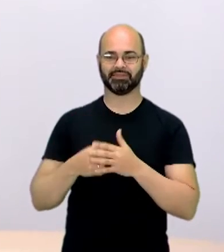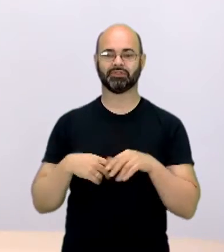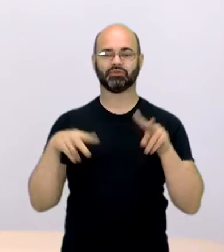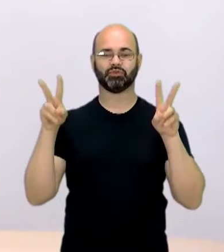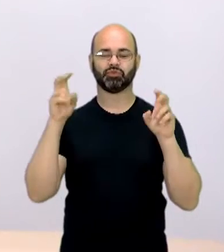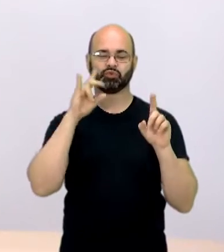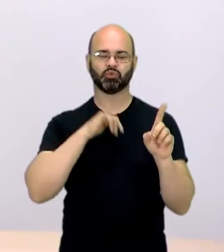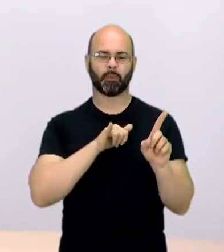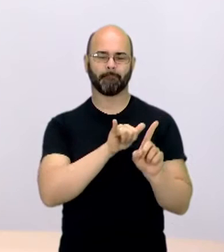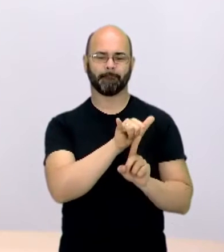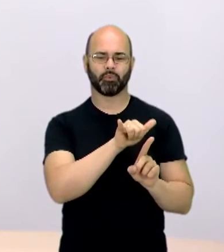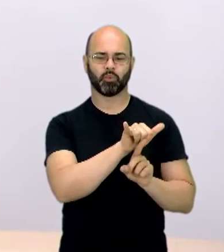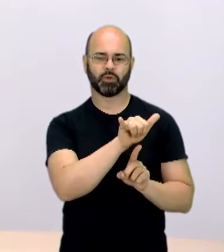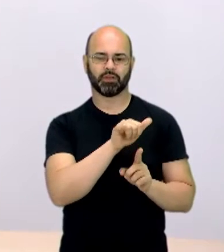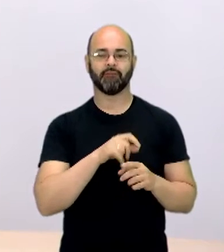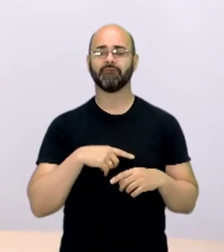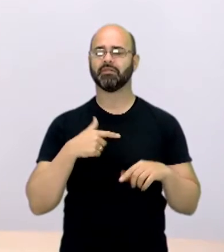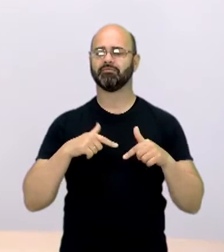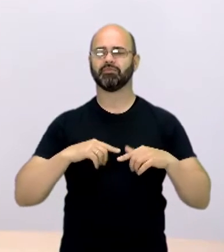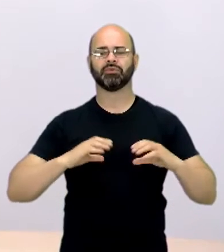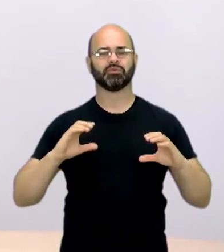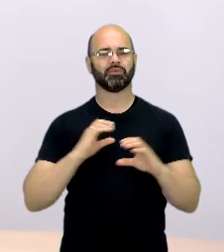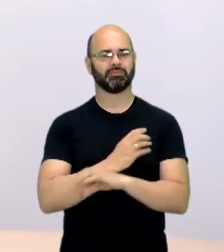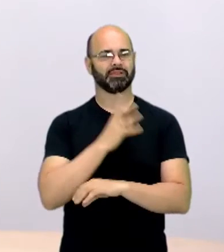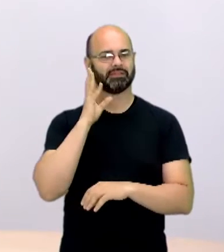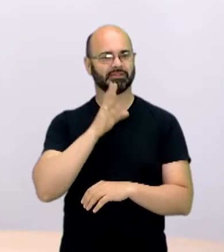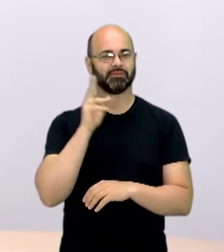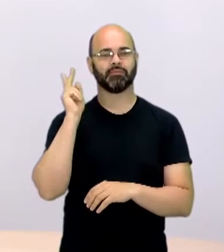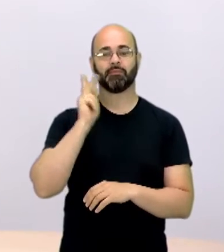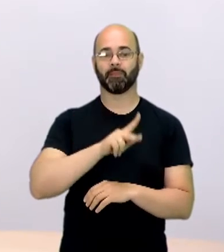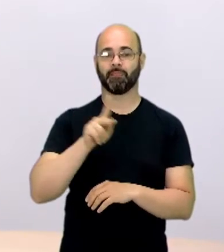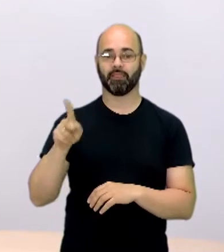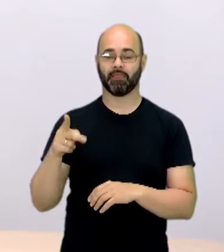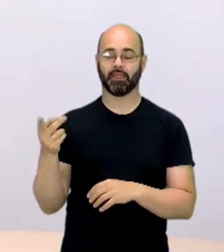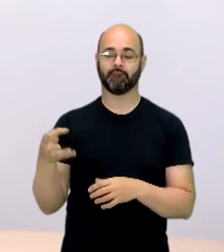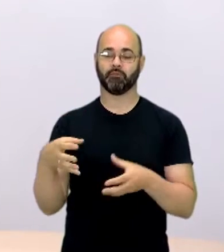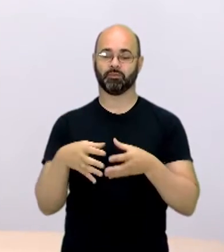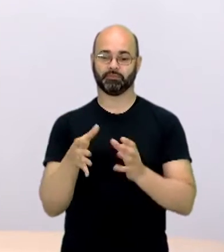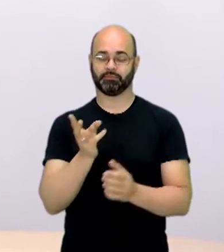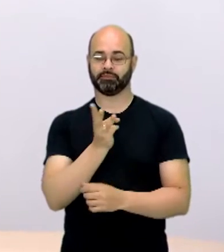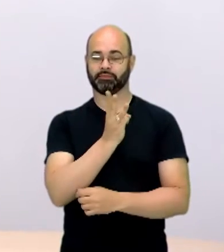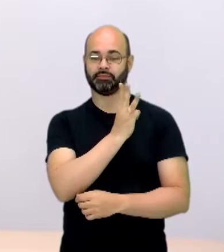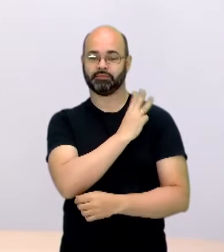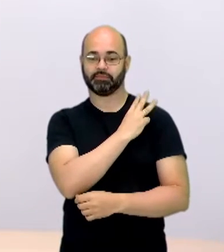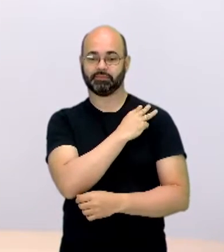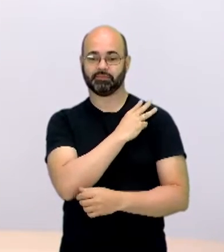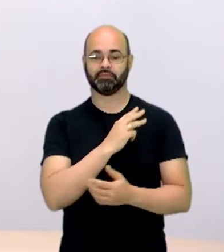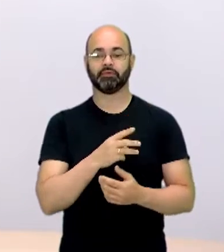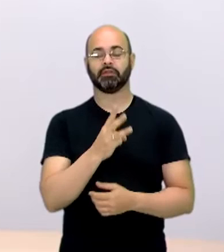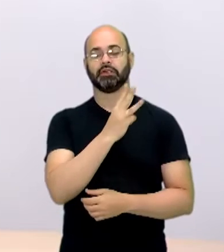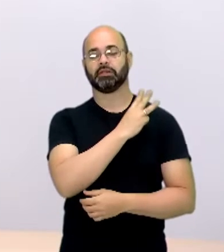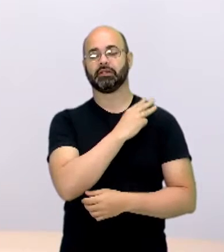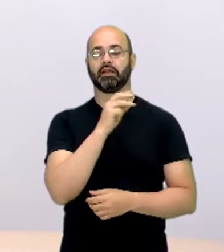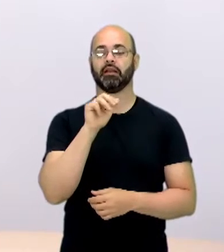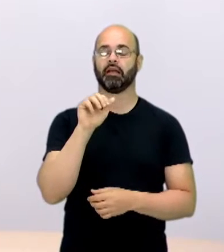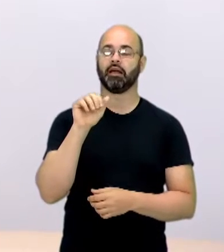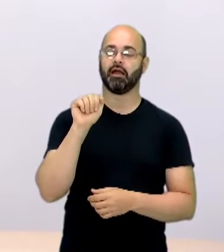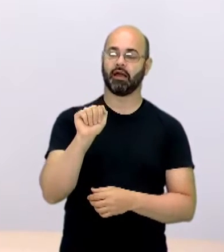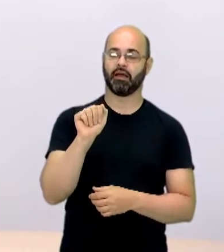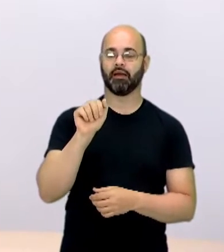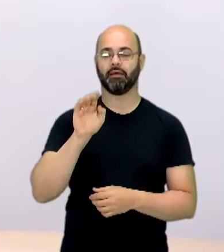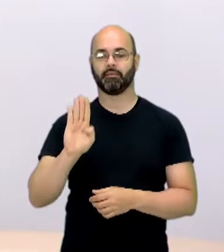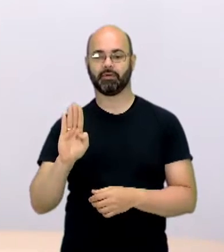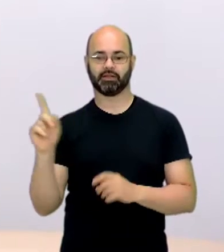bullying. O trabalho está super completo, foi feito pelos alunos do terceiro ano, o terceiro ano A e B, lá da